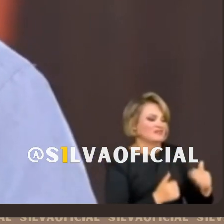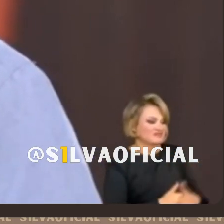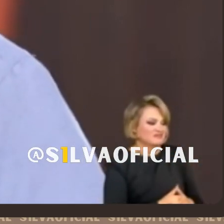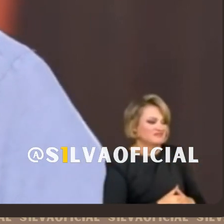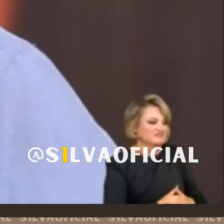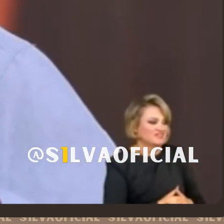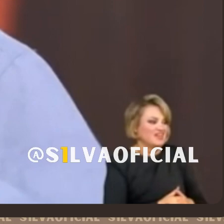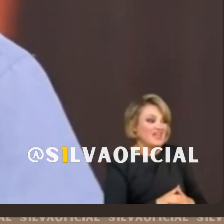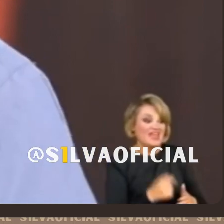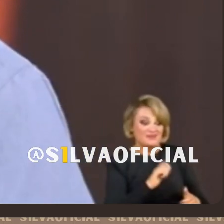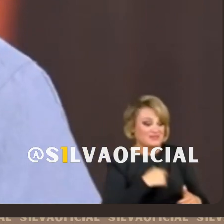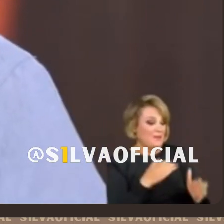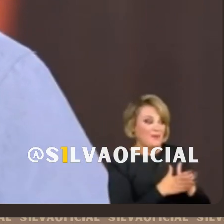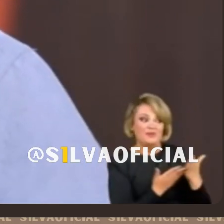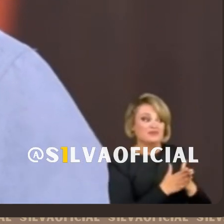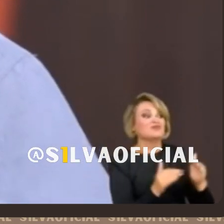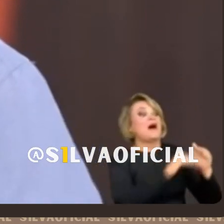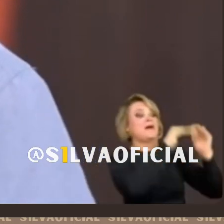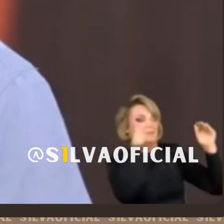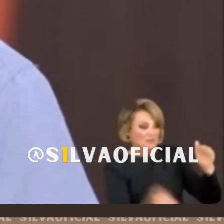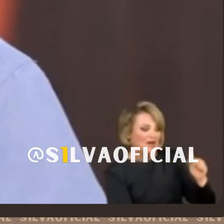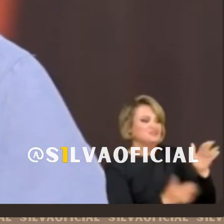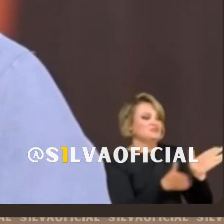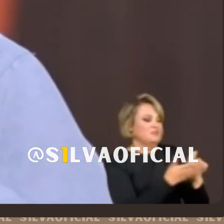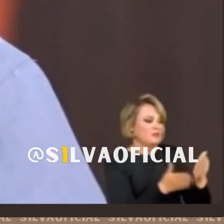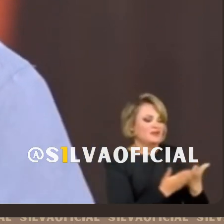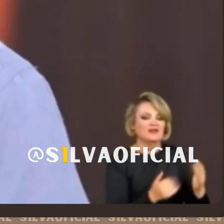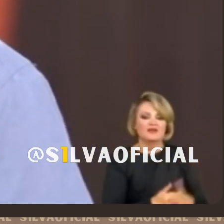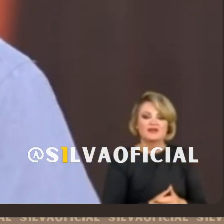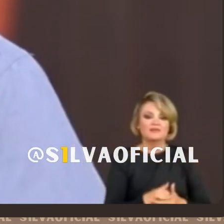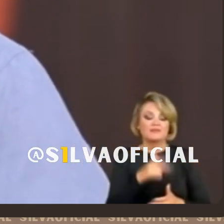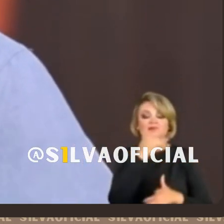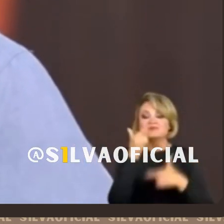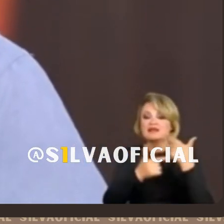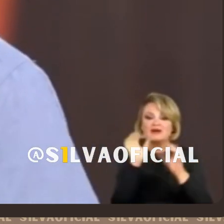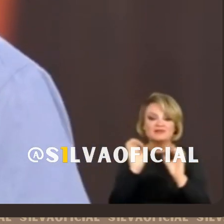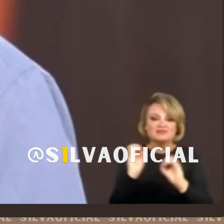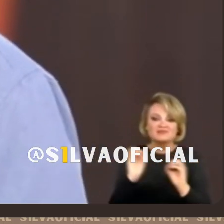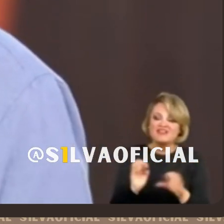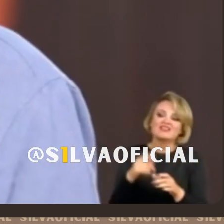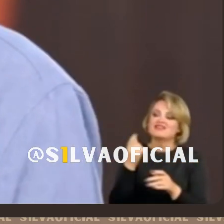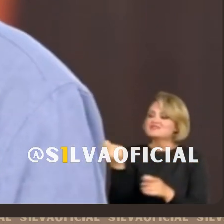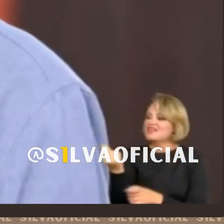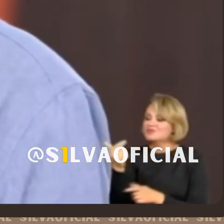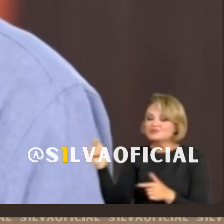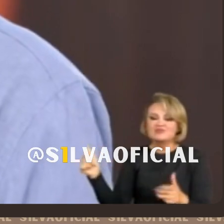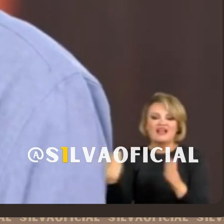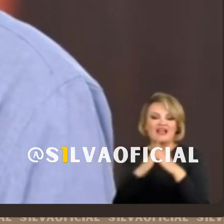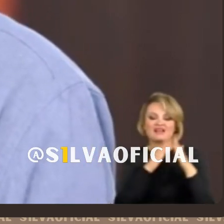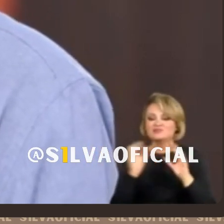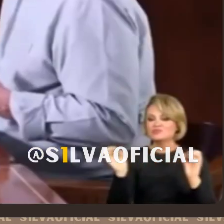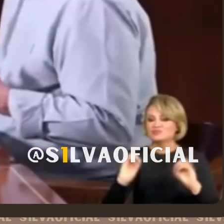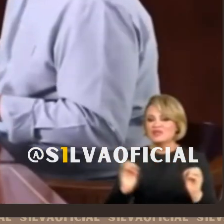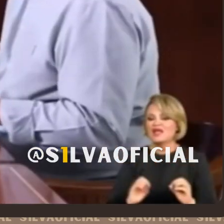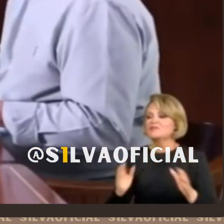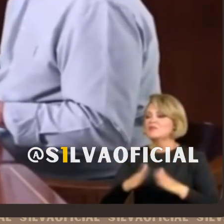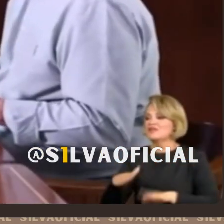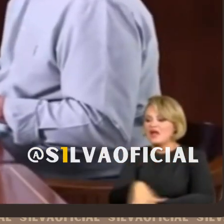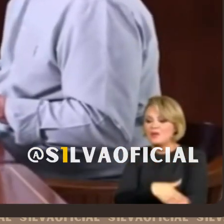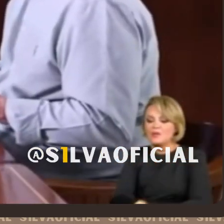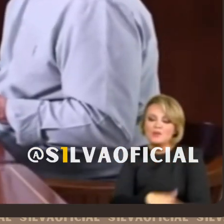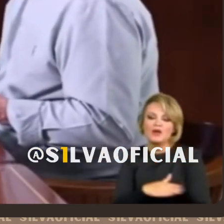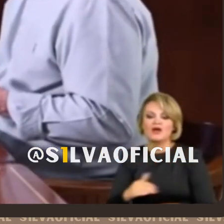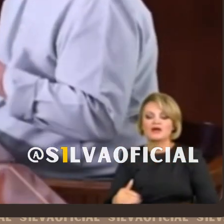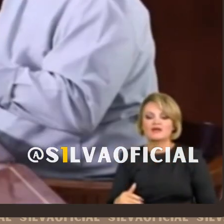não têm emprego, as pessoas não ganham nada, as pessoas não têm onde morar, as pessoas vivem na rua, as pessoas vivem... Sabe? Então, é importante a gente